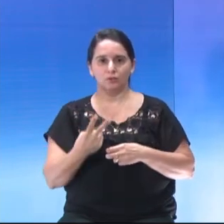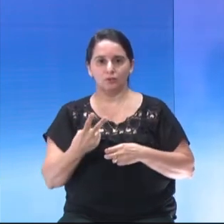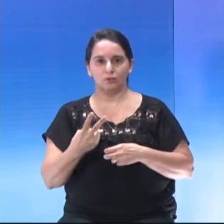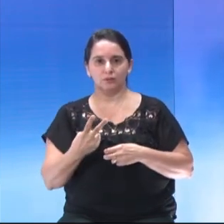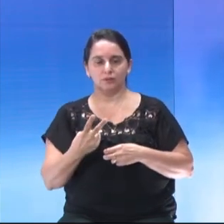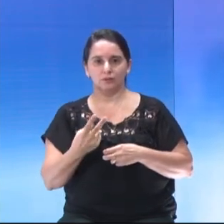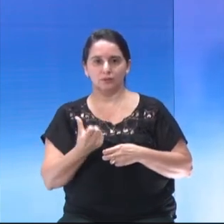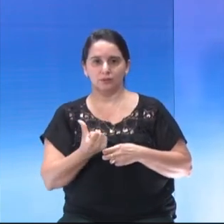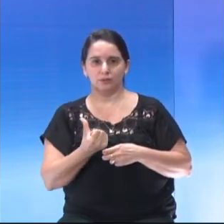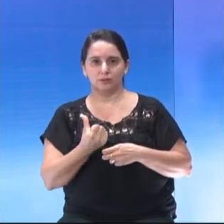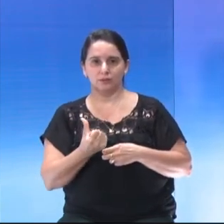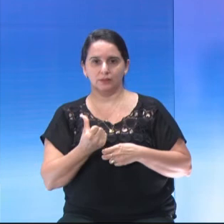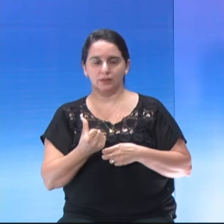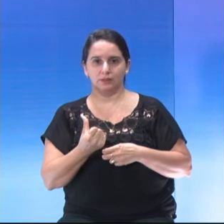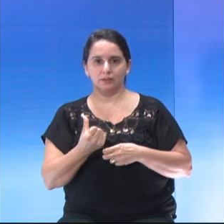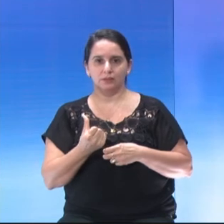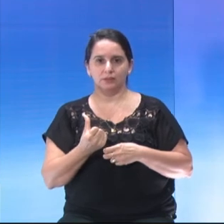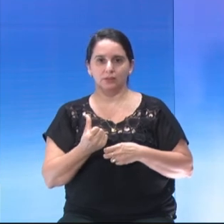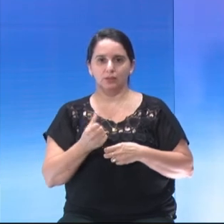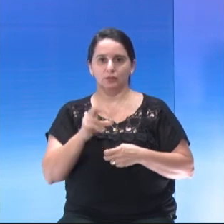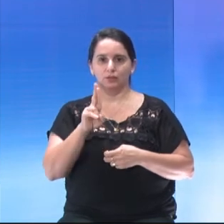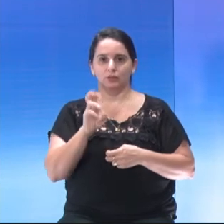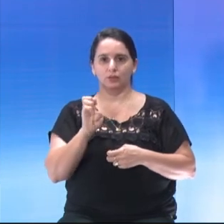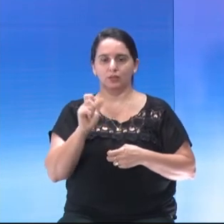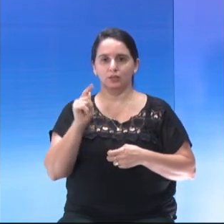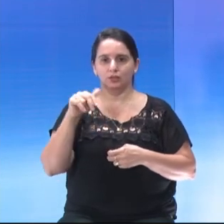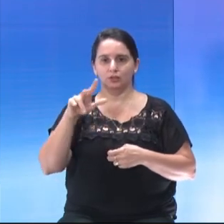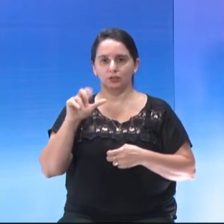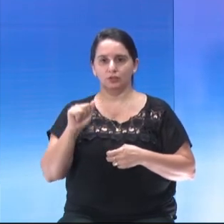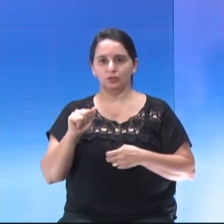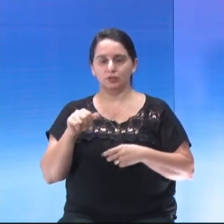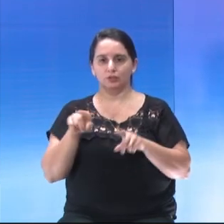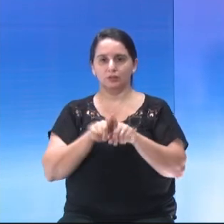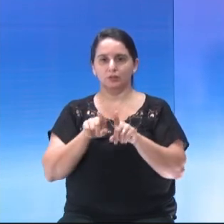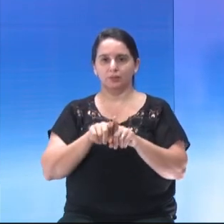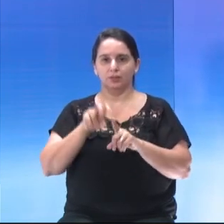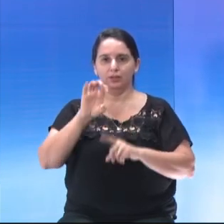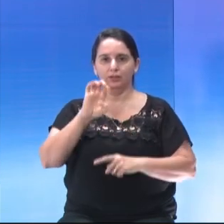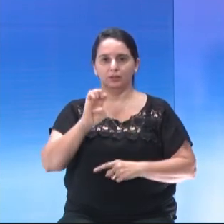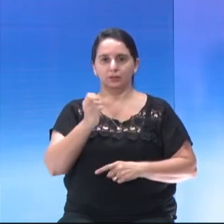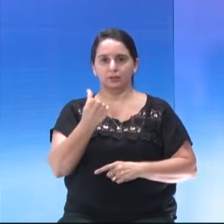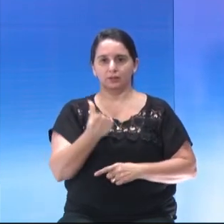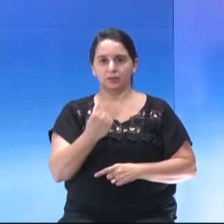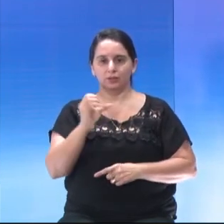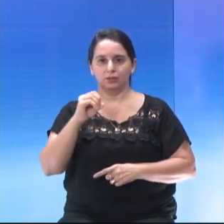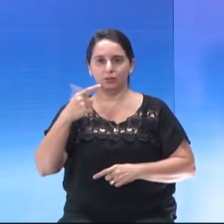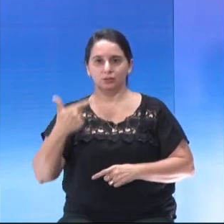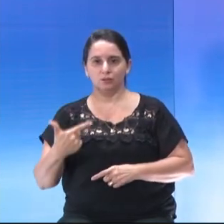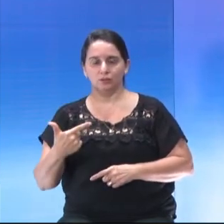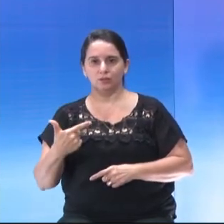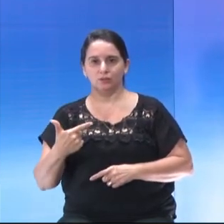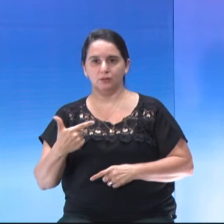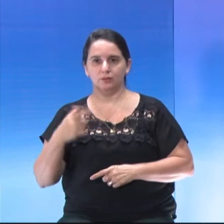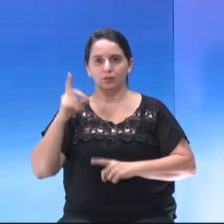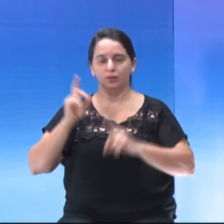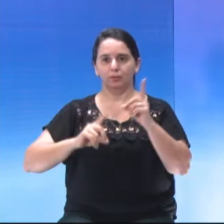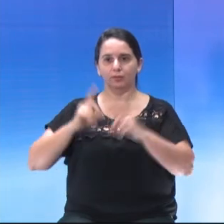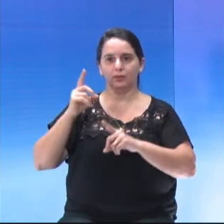O2, 6O2 aqui nos reagentes e eu tenho 6O2 aqui nos